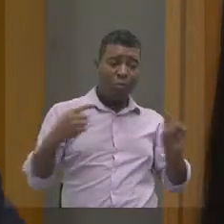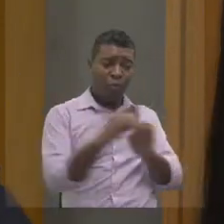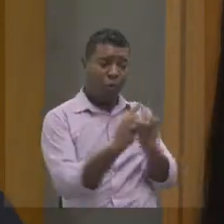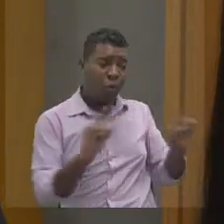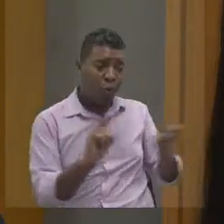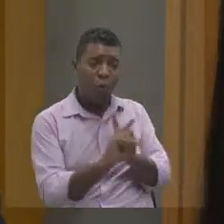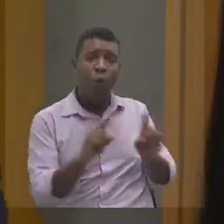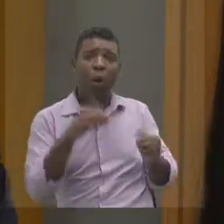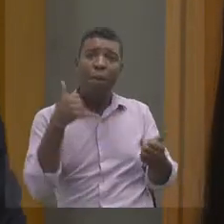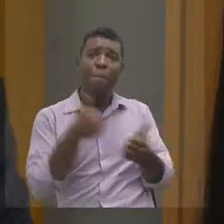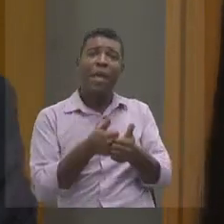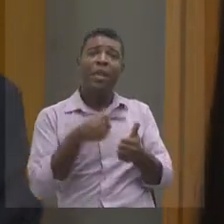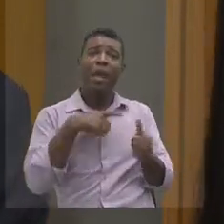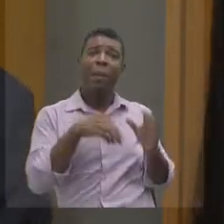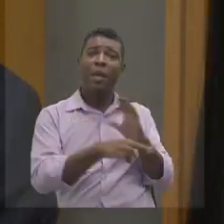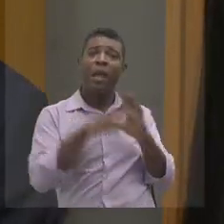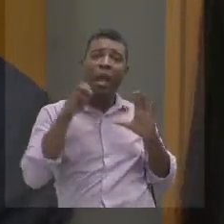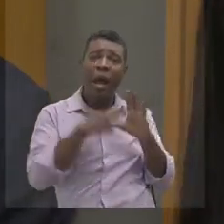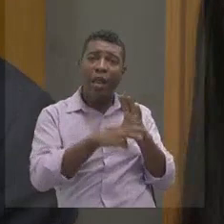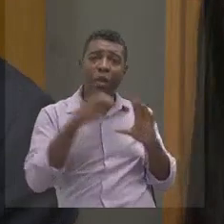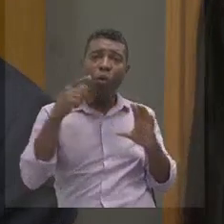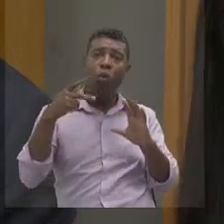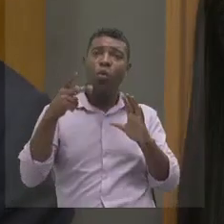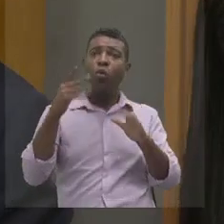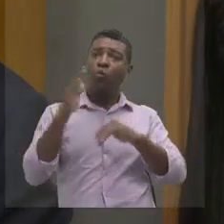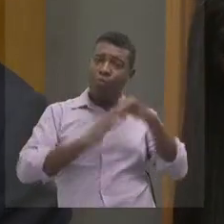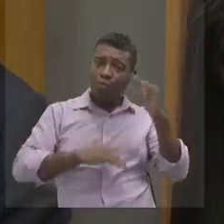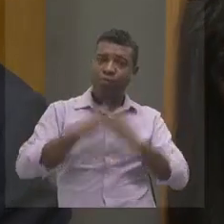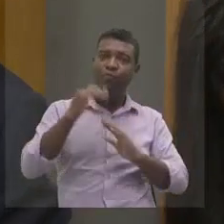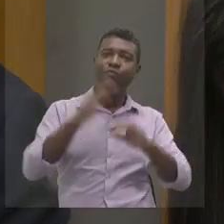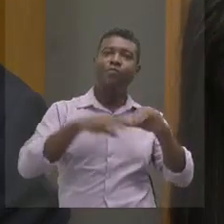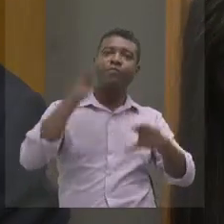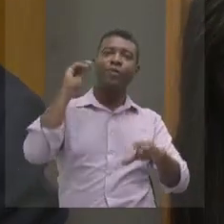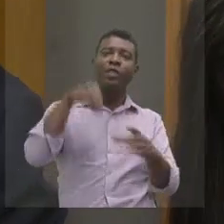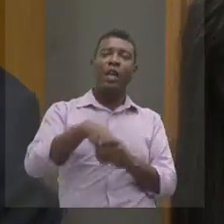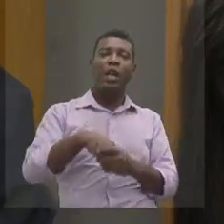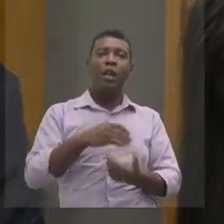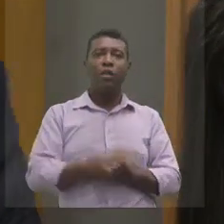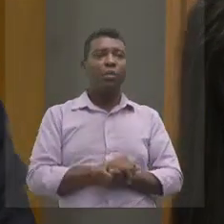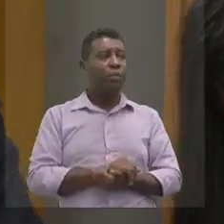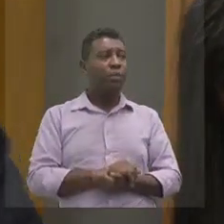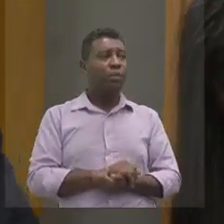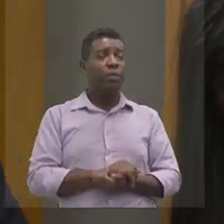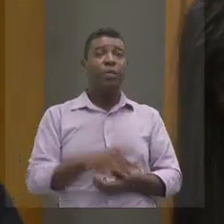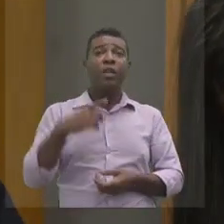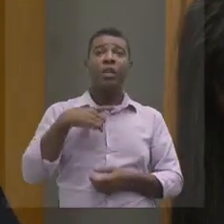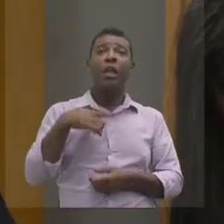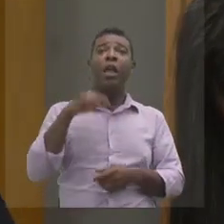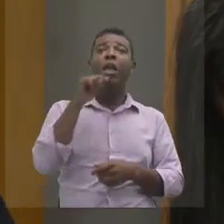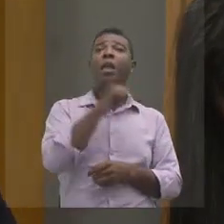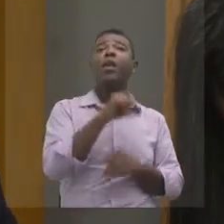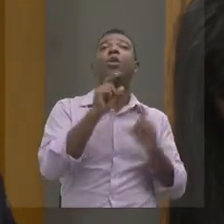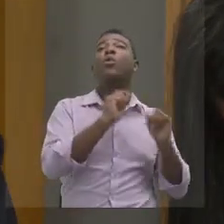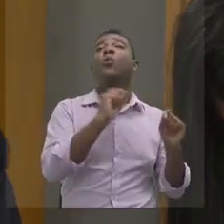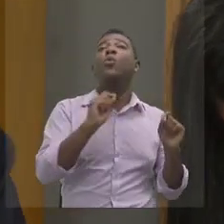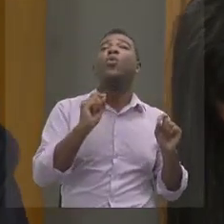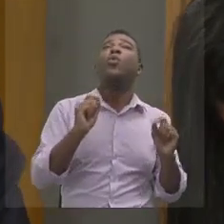mineradoras que tem ali cara Antônio Carlos é